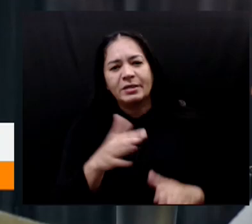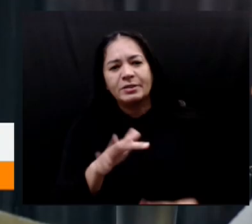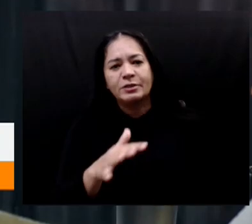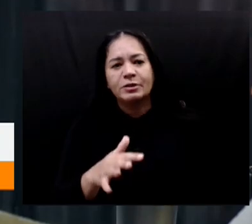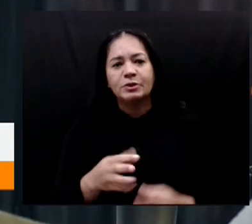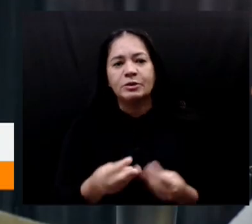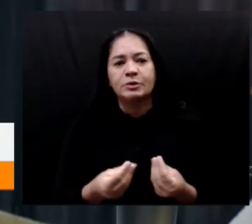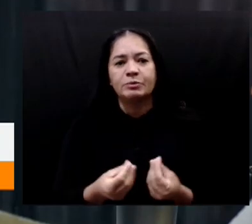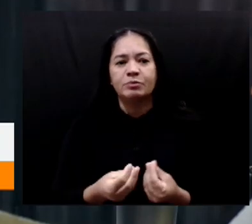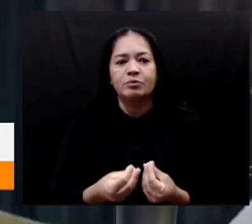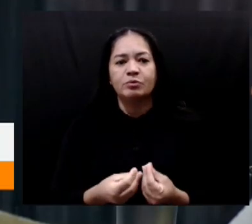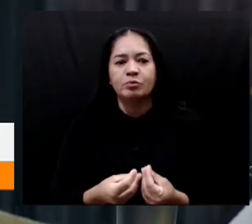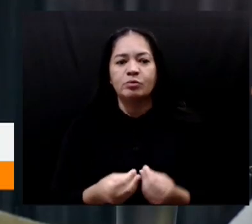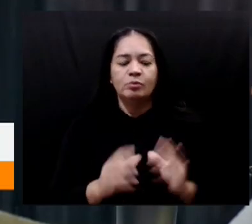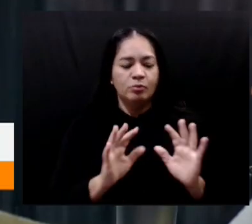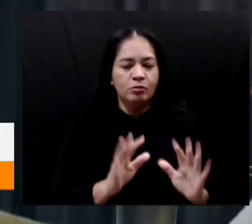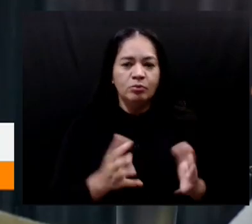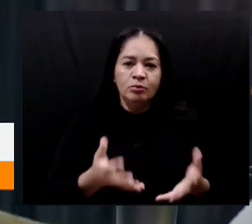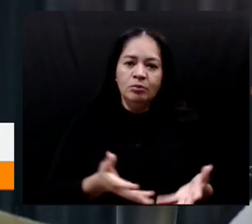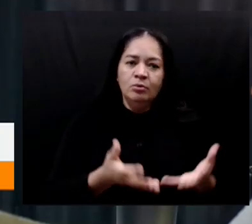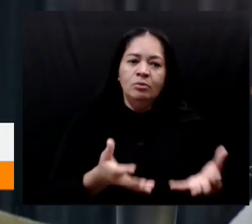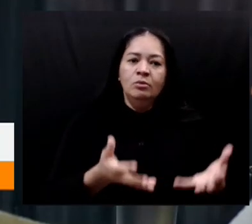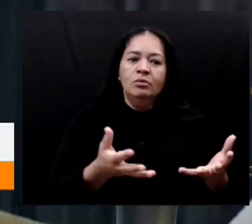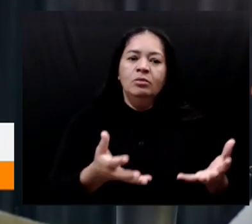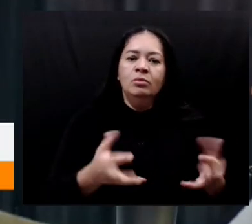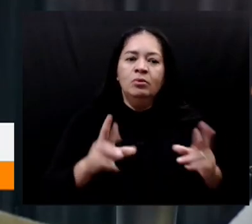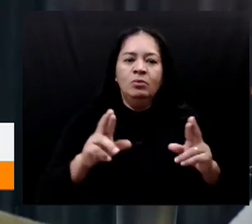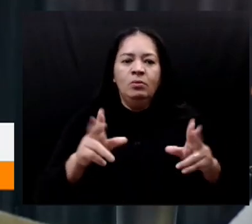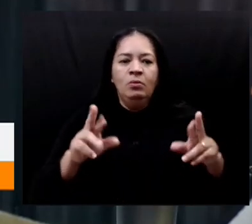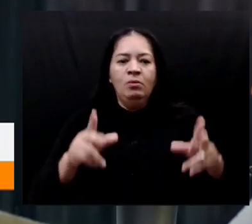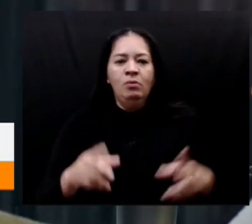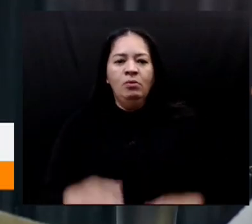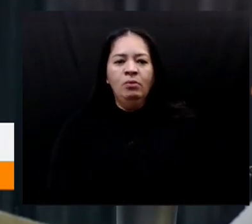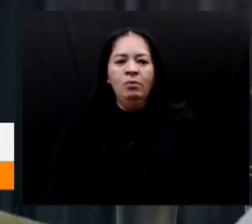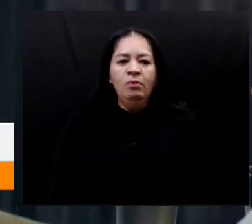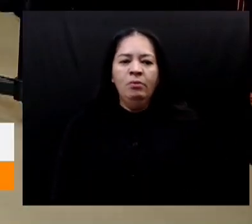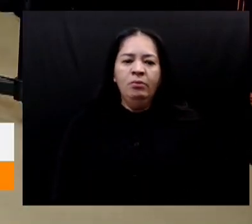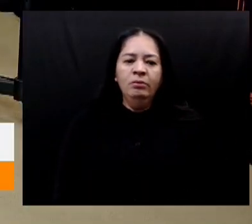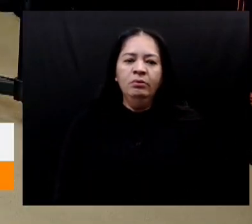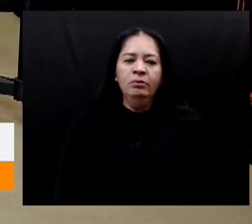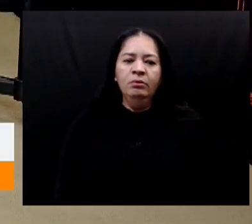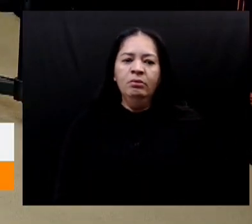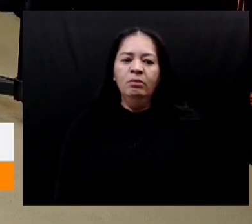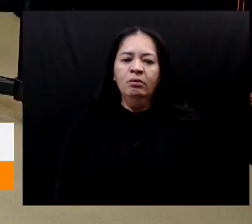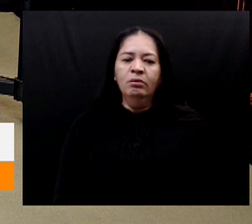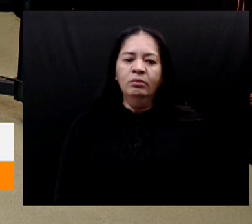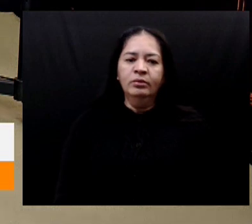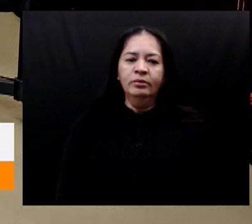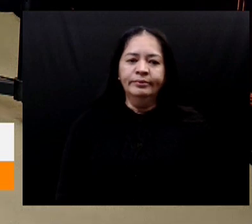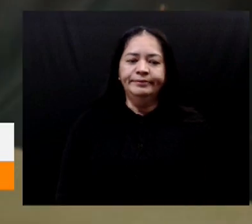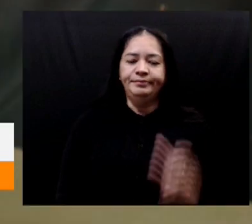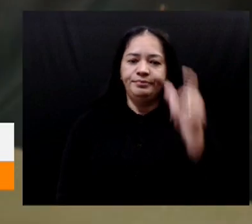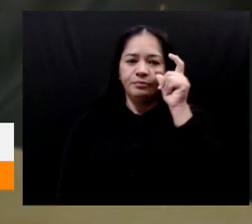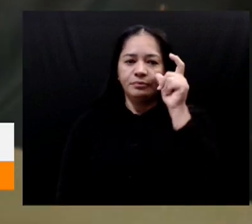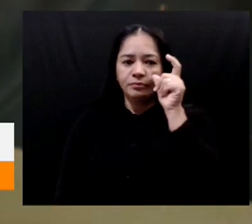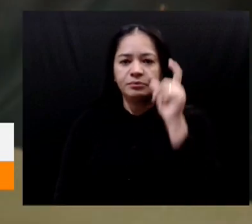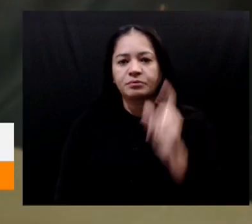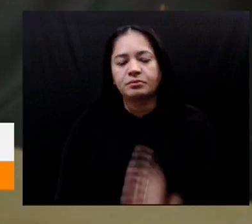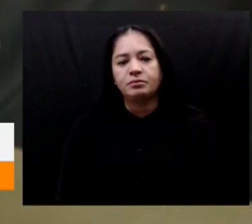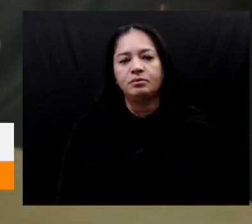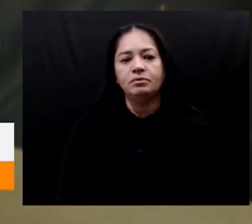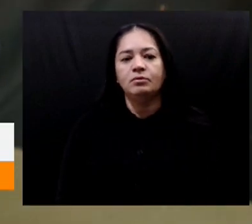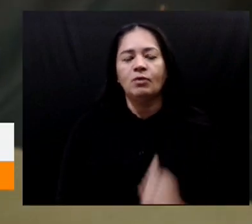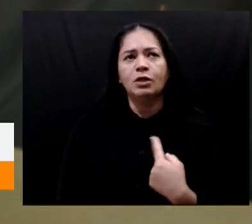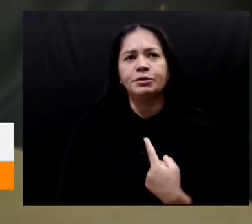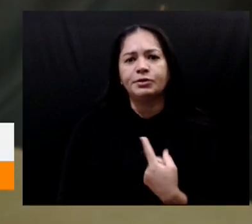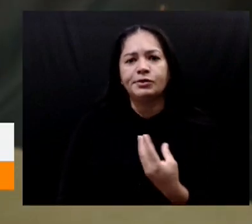esse reforçamento diferencial que vai existindo. Bem interessante, né, a gente acaba aqui